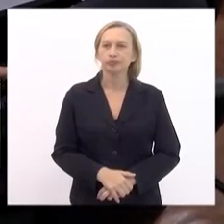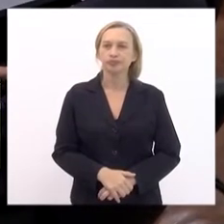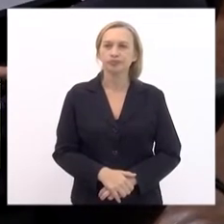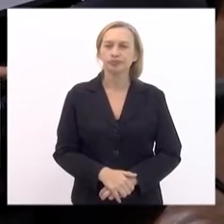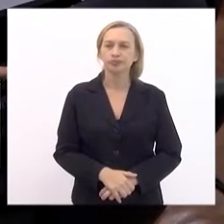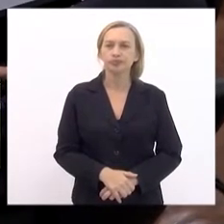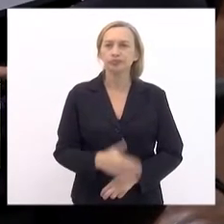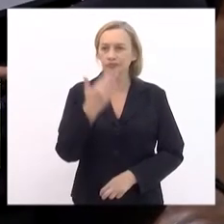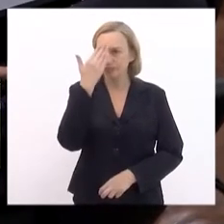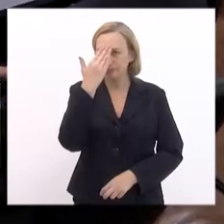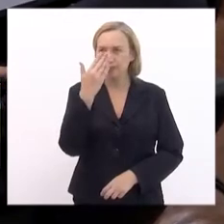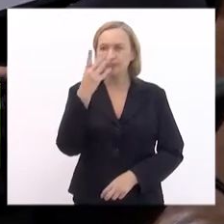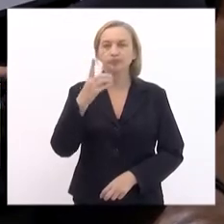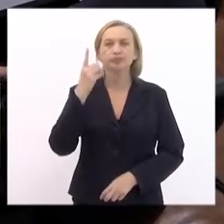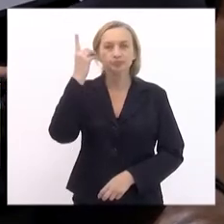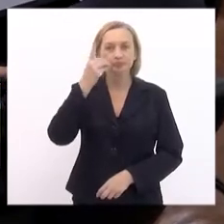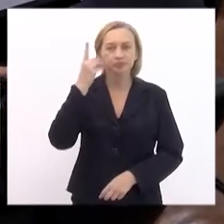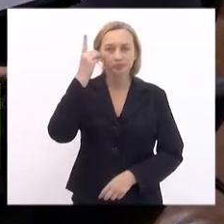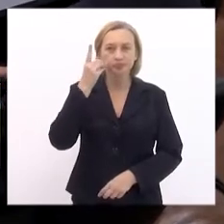Obrigado, deputado.